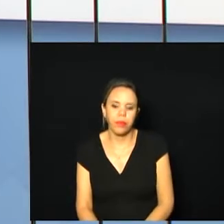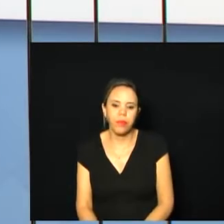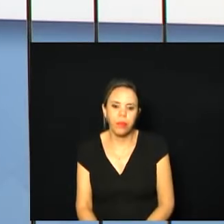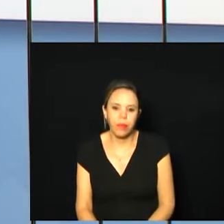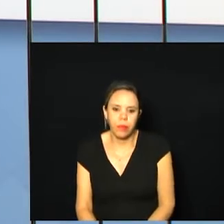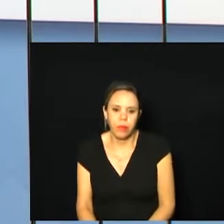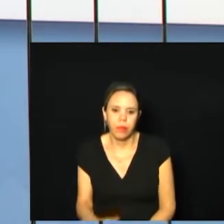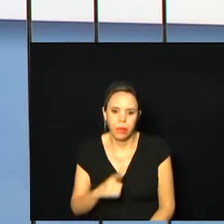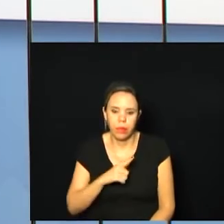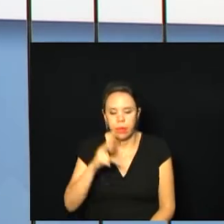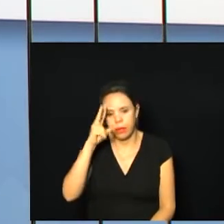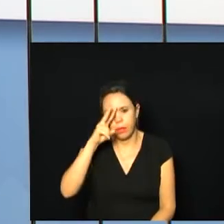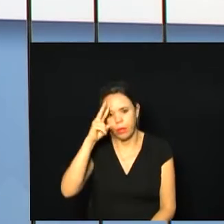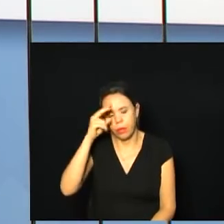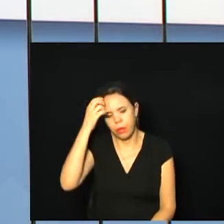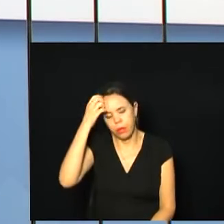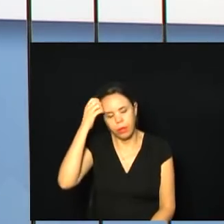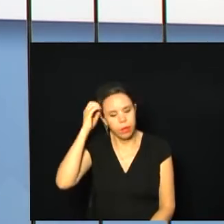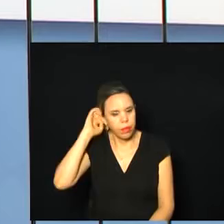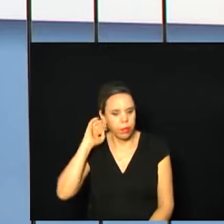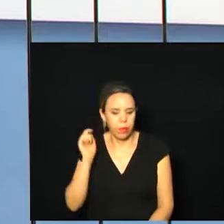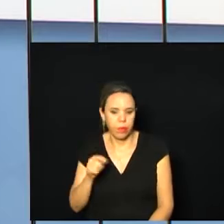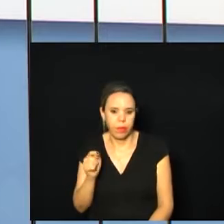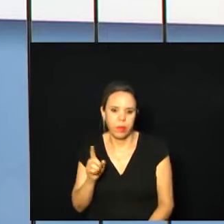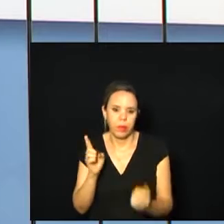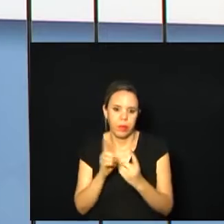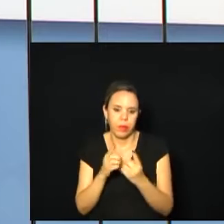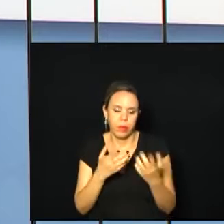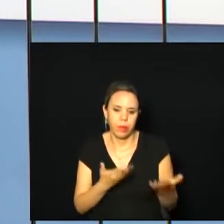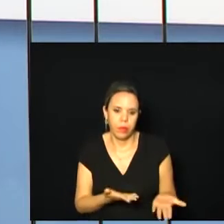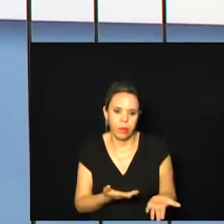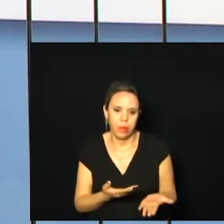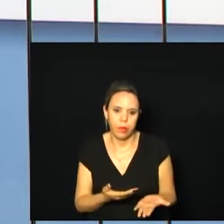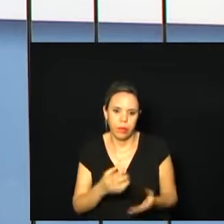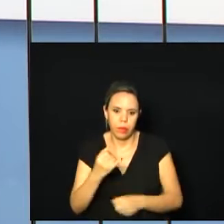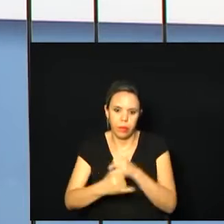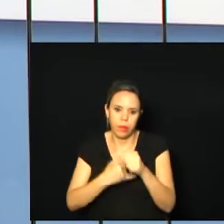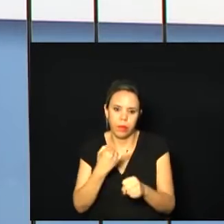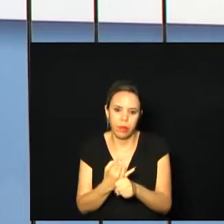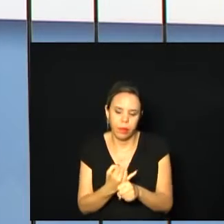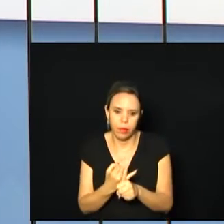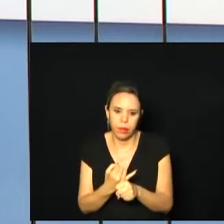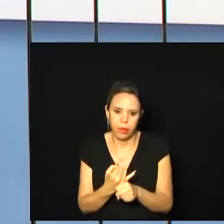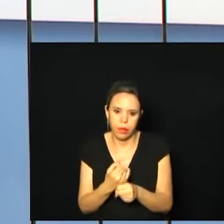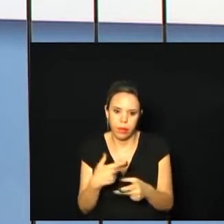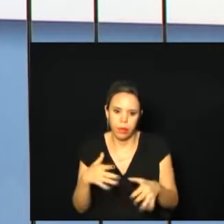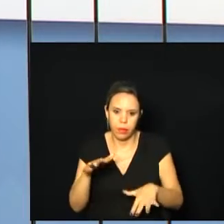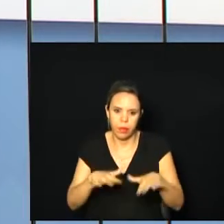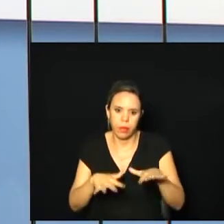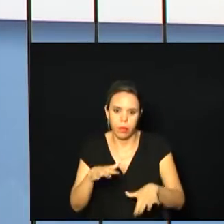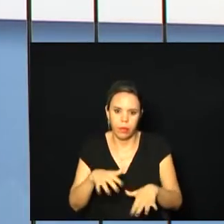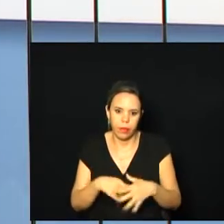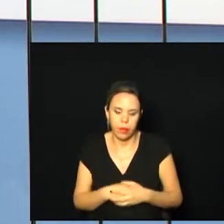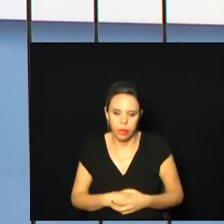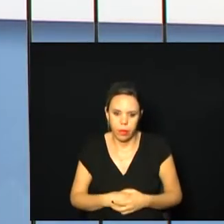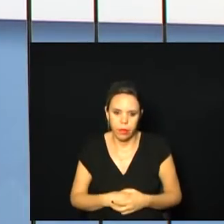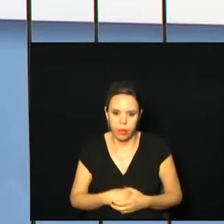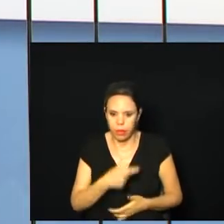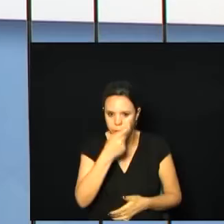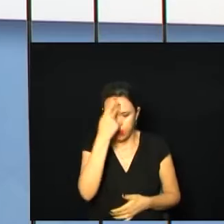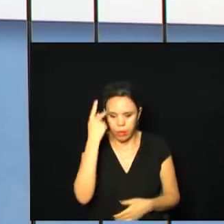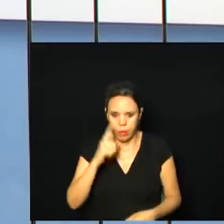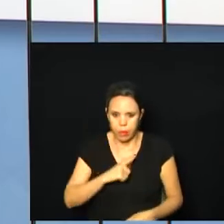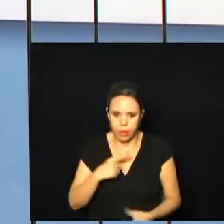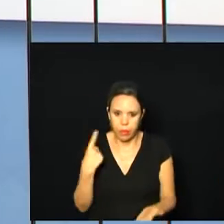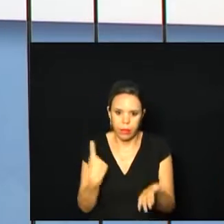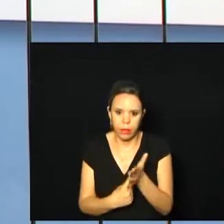Olha, então a gente lembra que esse atendimento vai ser online, mas há alguns casos em que a pessoa vai ter